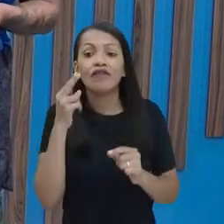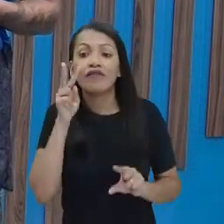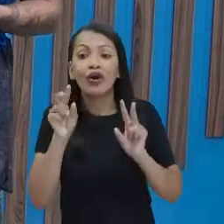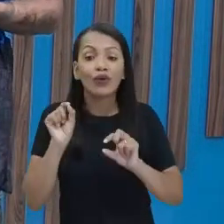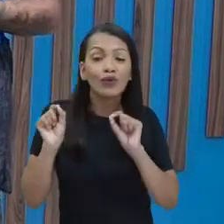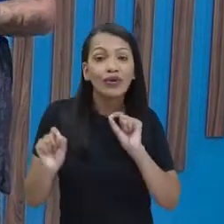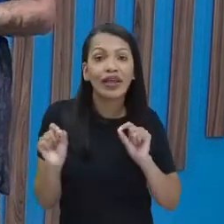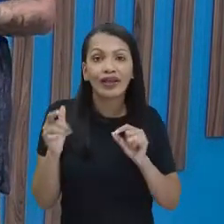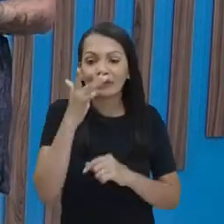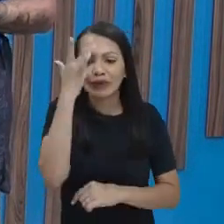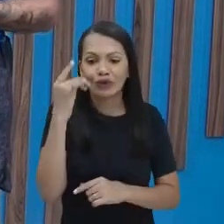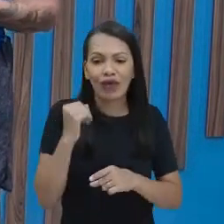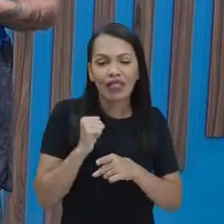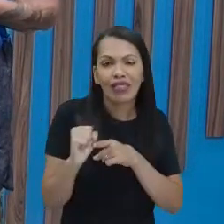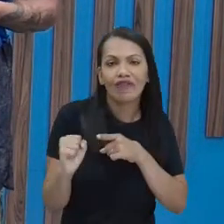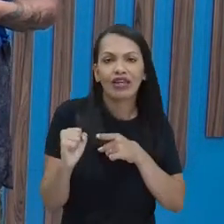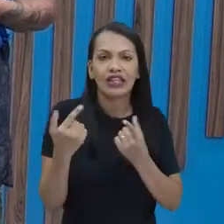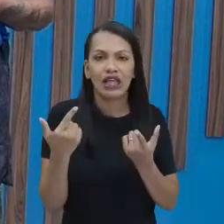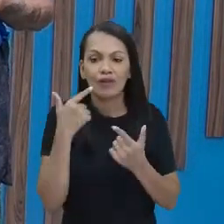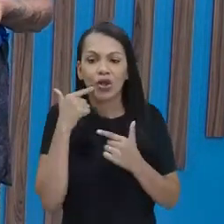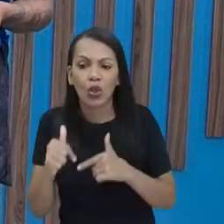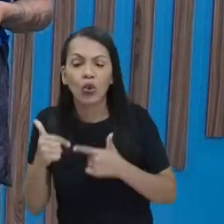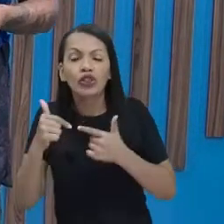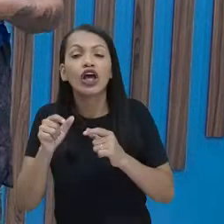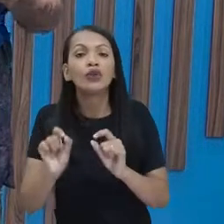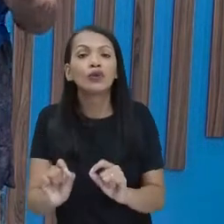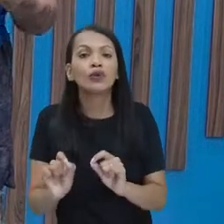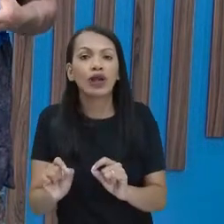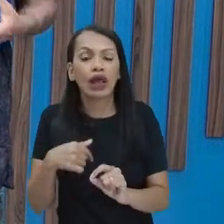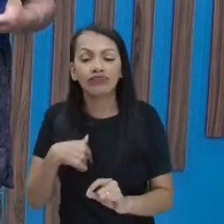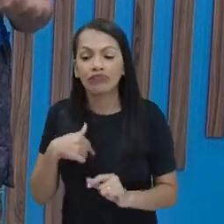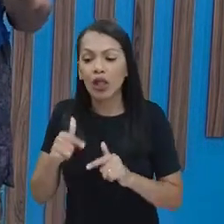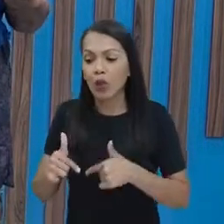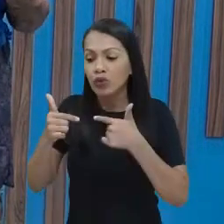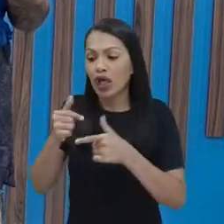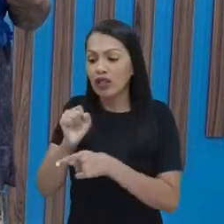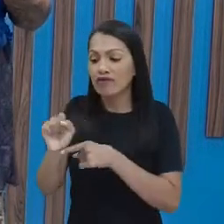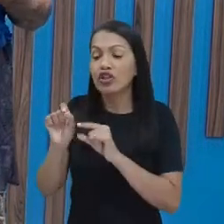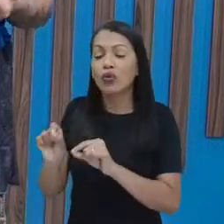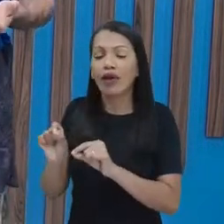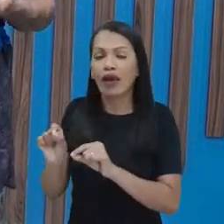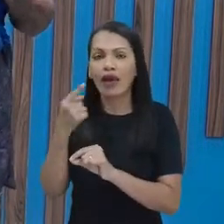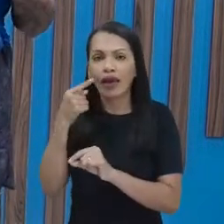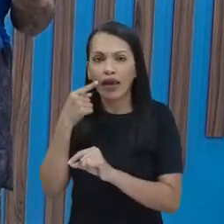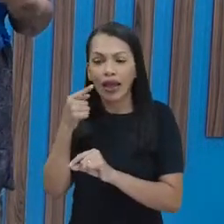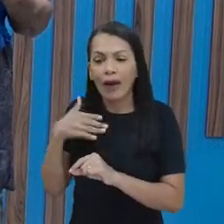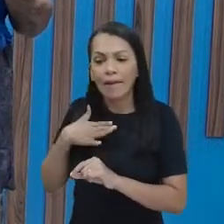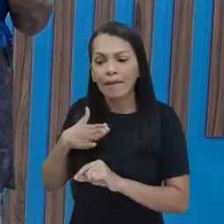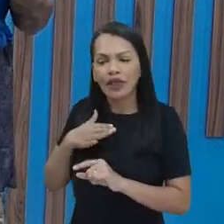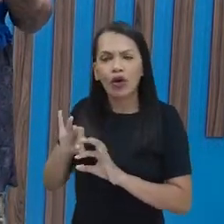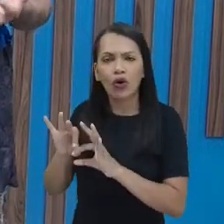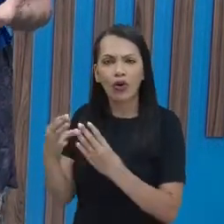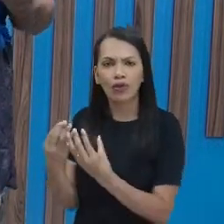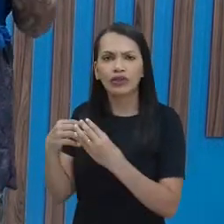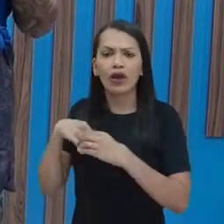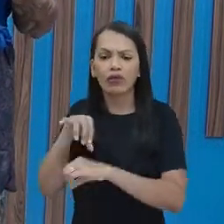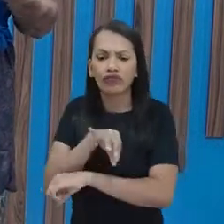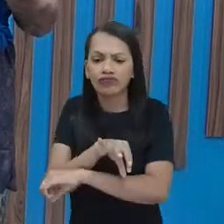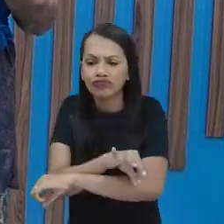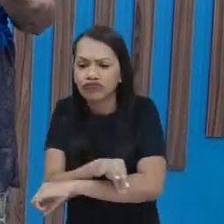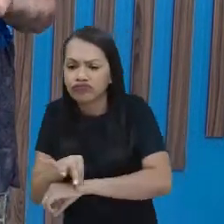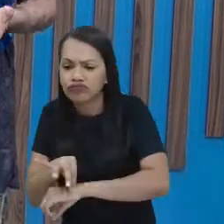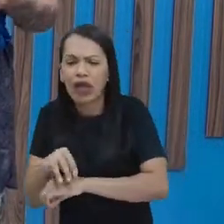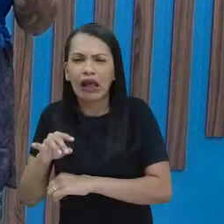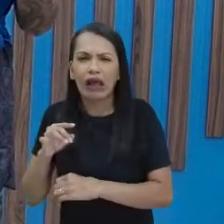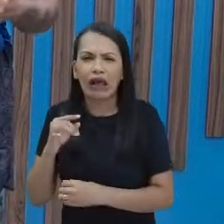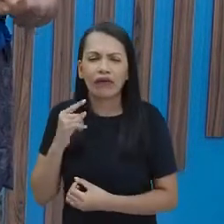pessoas estão defendendo. Essa pessoa vai defender, dentro da minha comunidade, ter um saneamento básico melhor, ter um sistema de esgoto melhor, ter